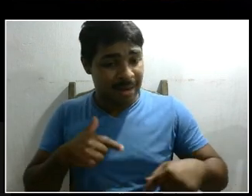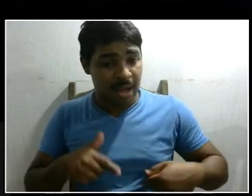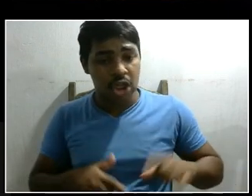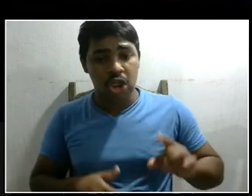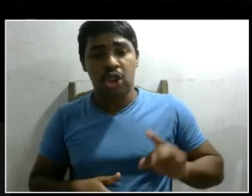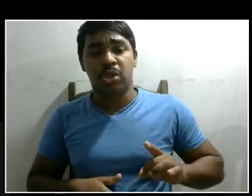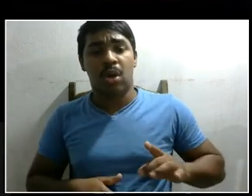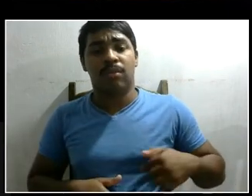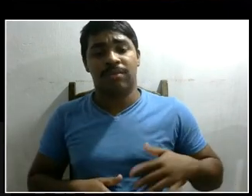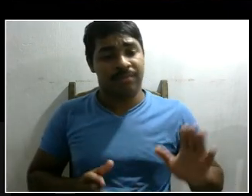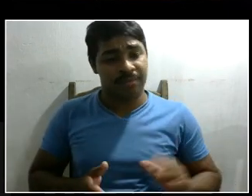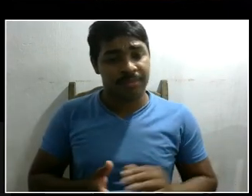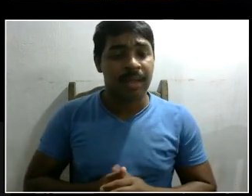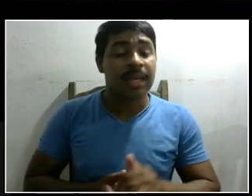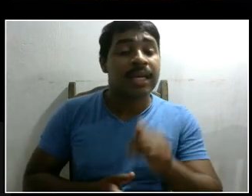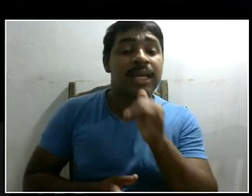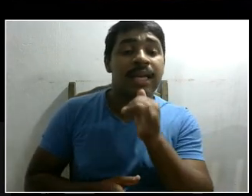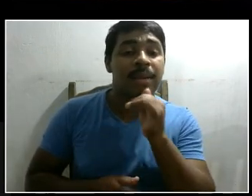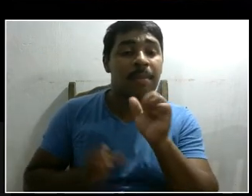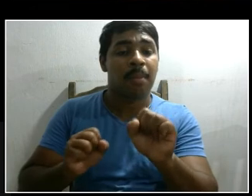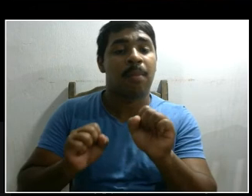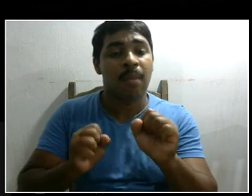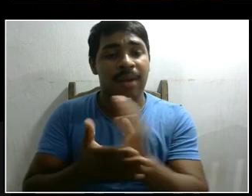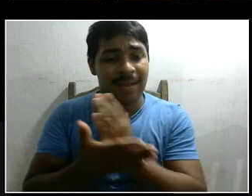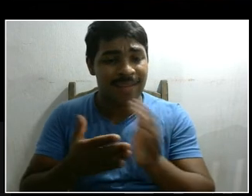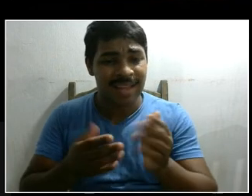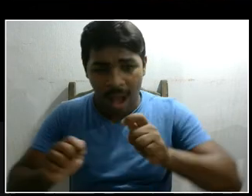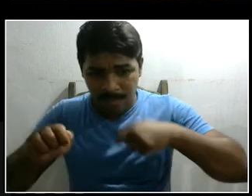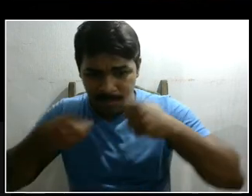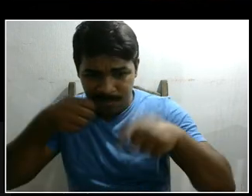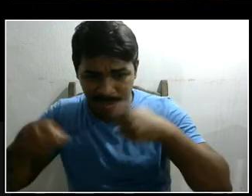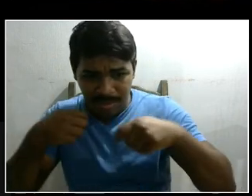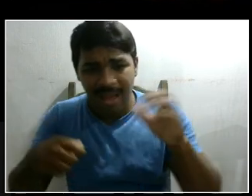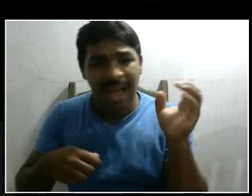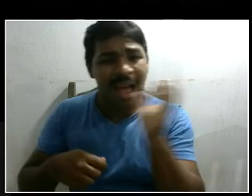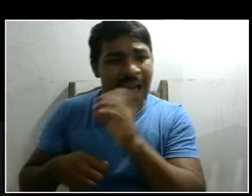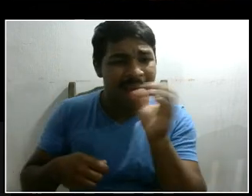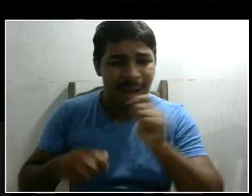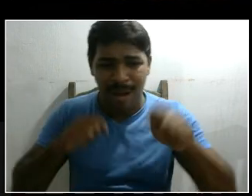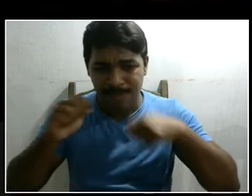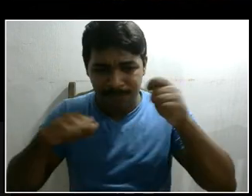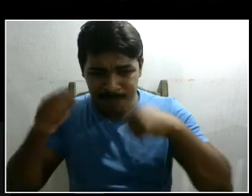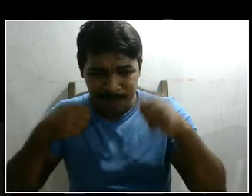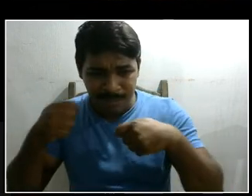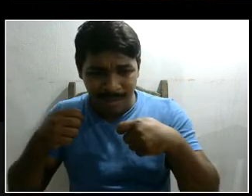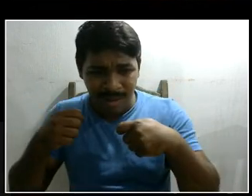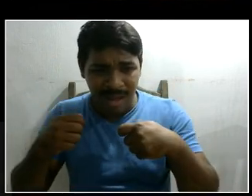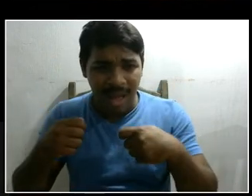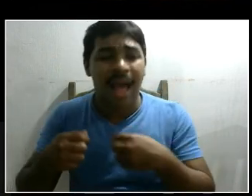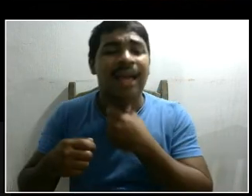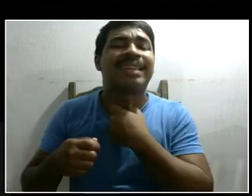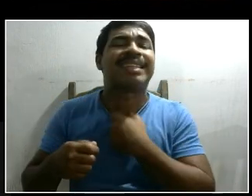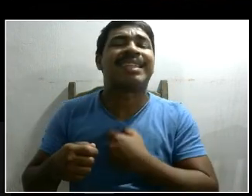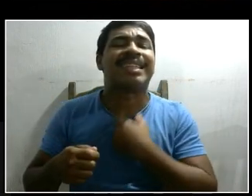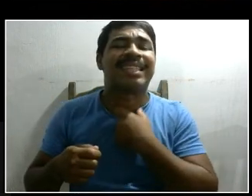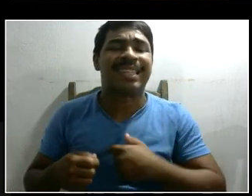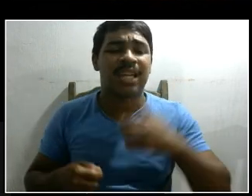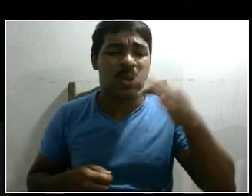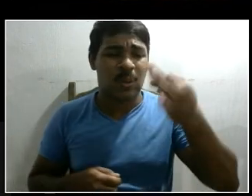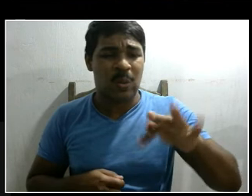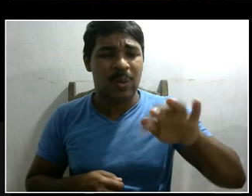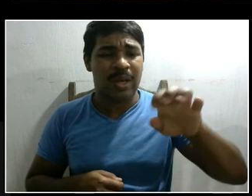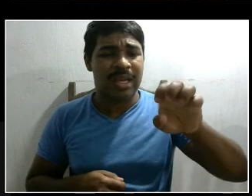ter acontecido com vocês, por exemplo, quando vocês comem muito rápido, que dá uma dor aqui nessa região, que é o esôfago, o que acontece? O